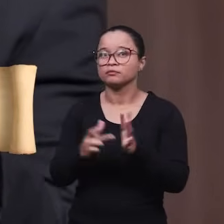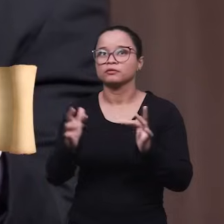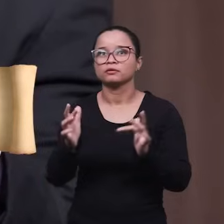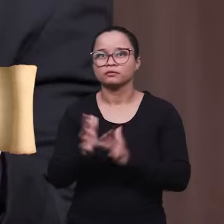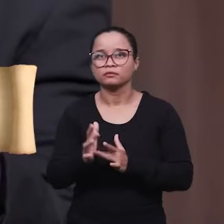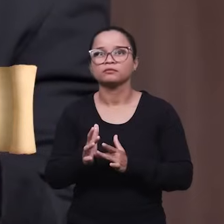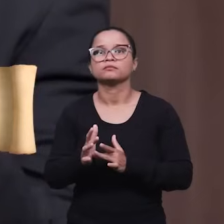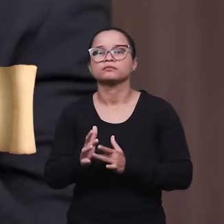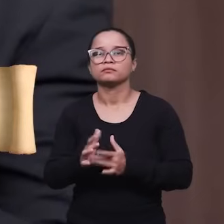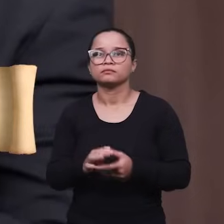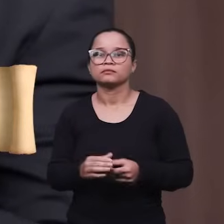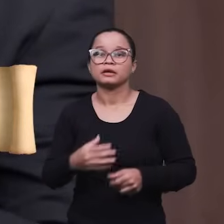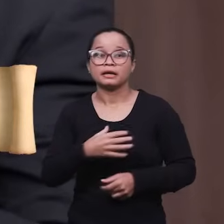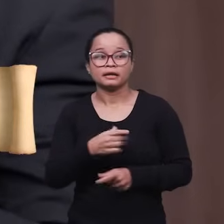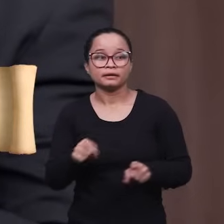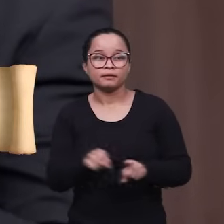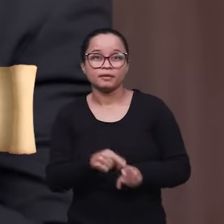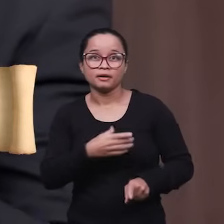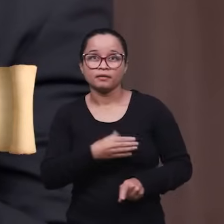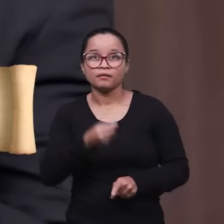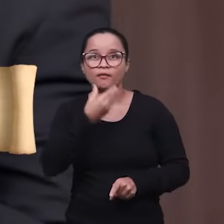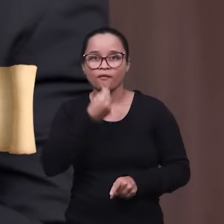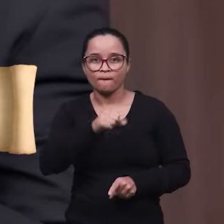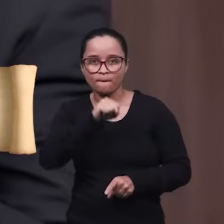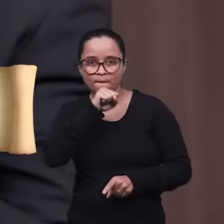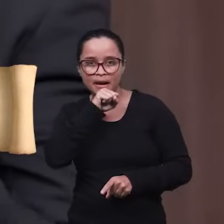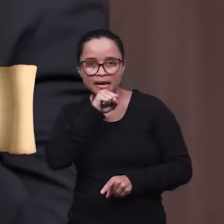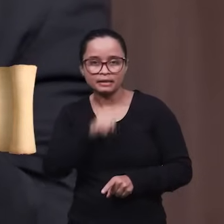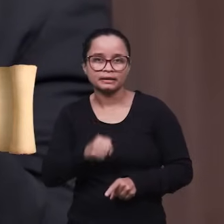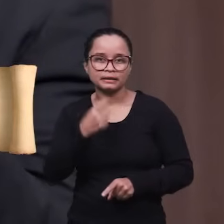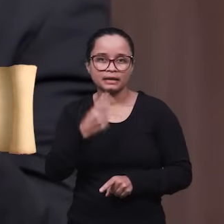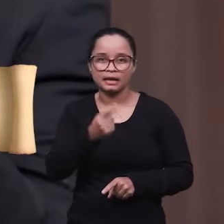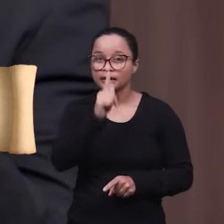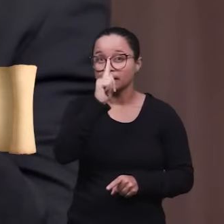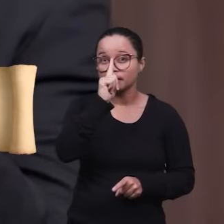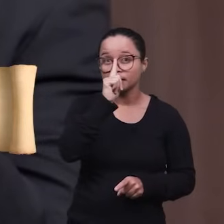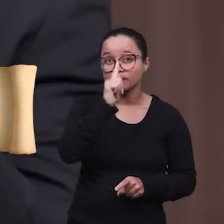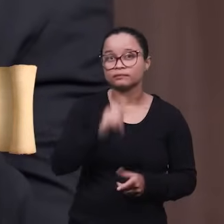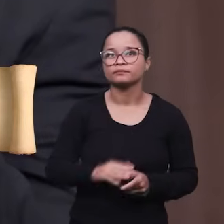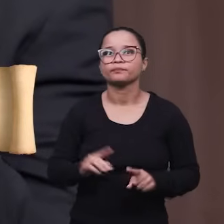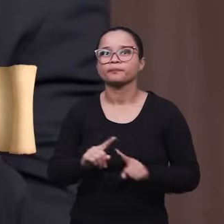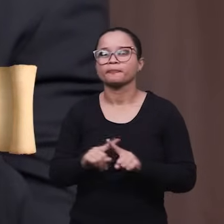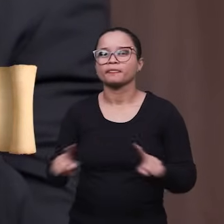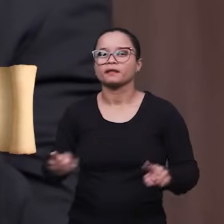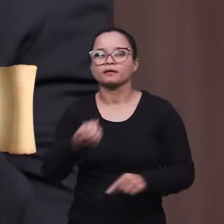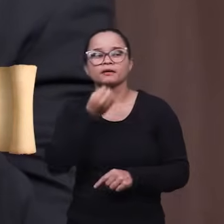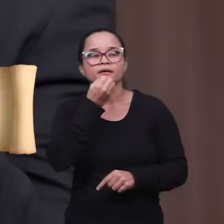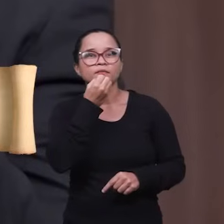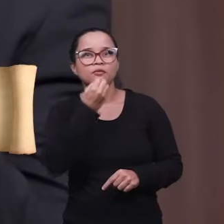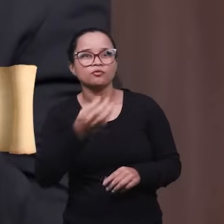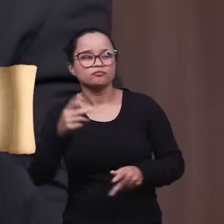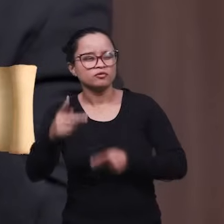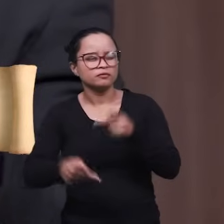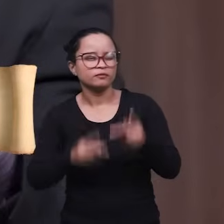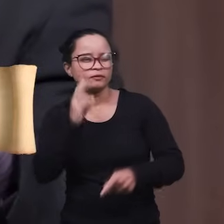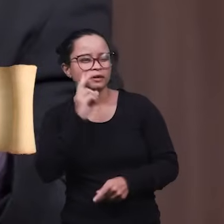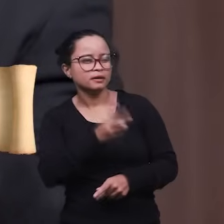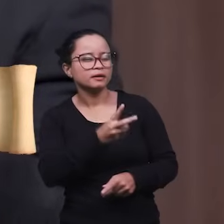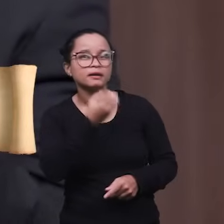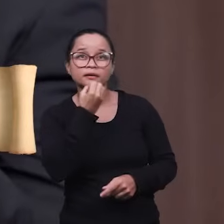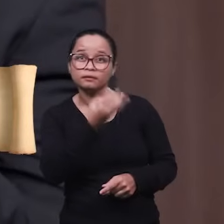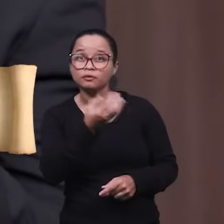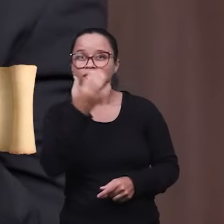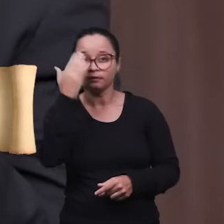ao Evangelho e filho de um pai grego, mas ele tinha uma boa reputação entre o povo. E agora